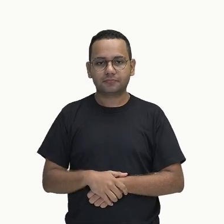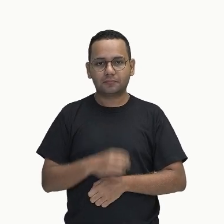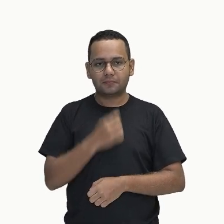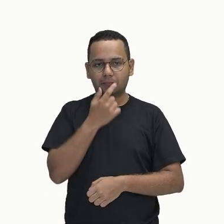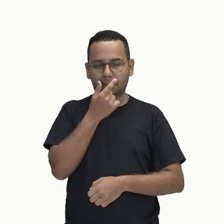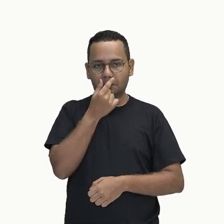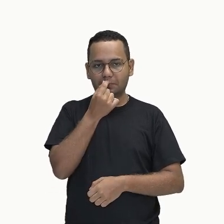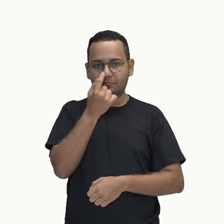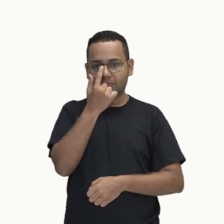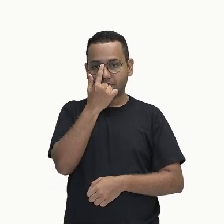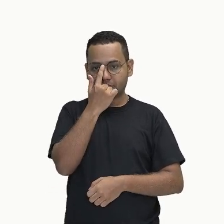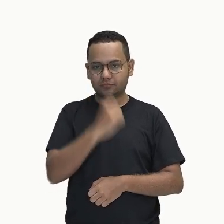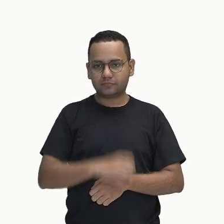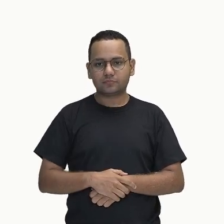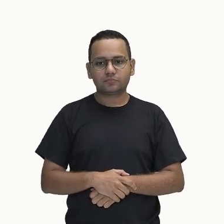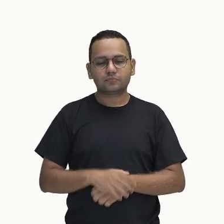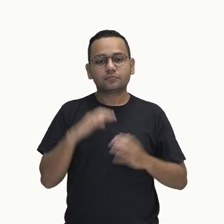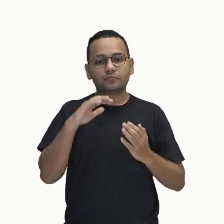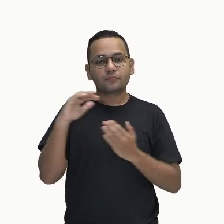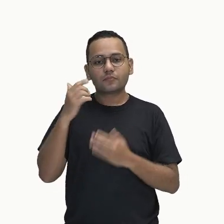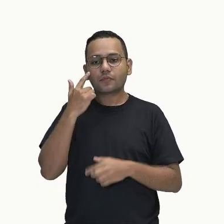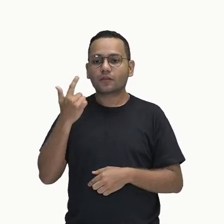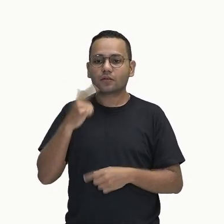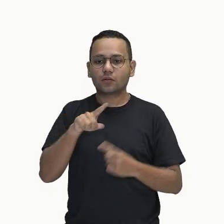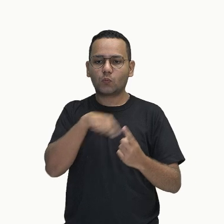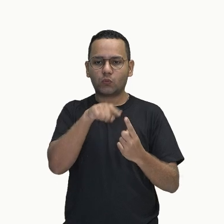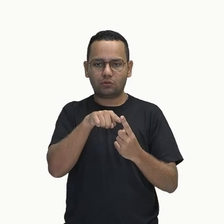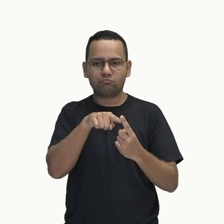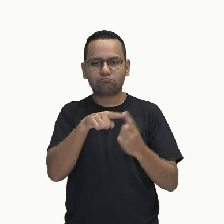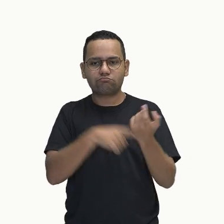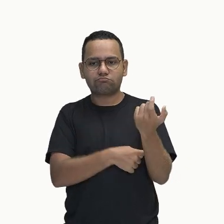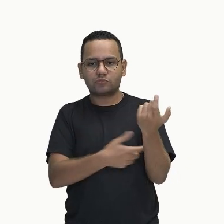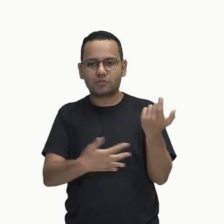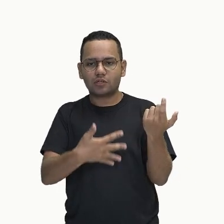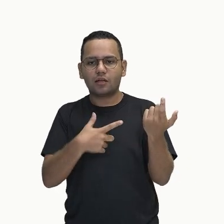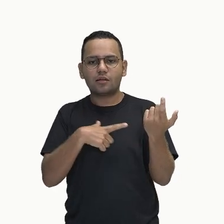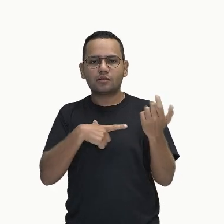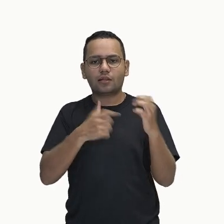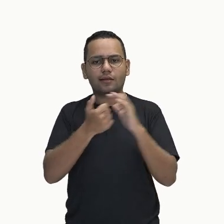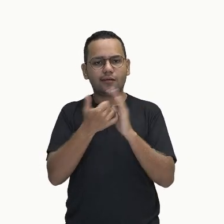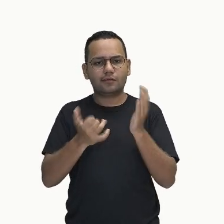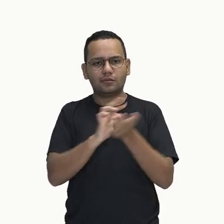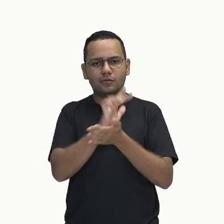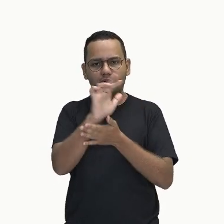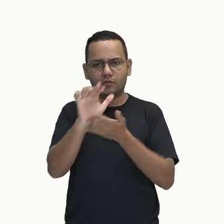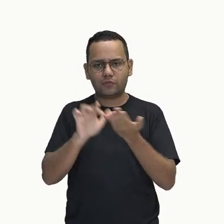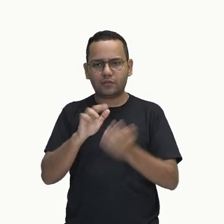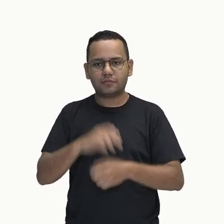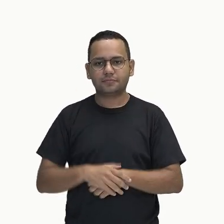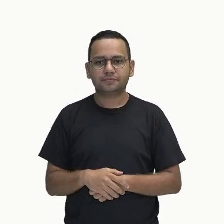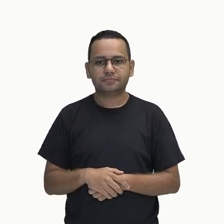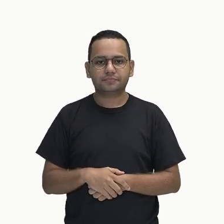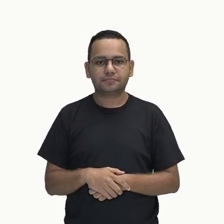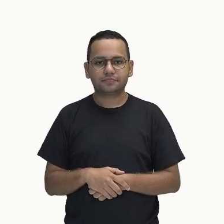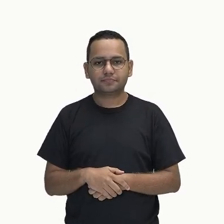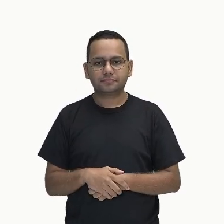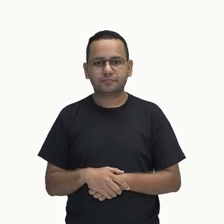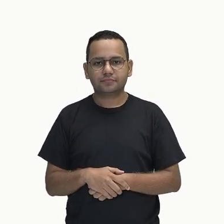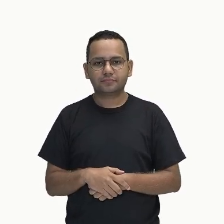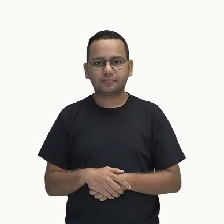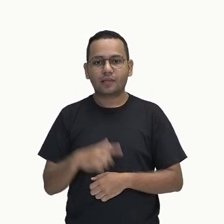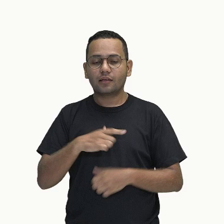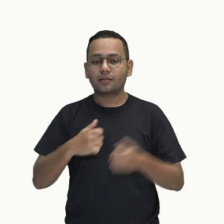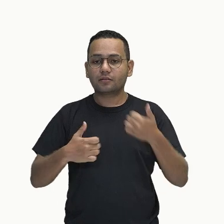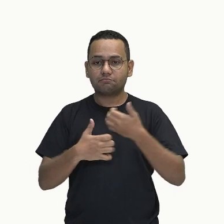funções do sangue. O sangue é um tecido líquido formado por diferentes tipos de células, suspensas no